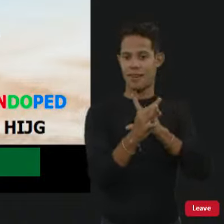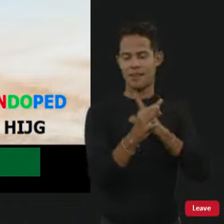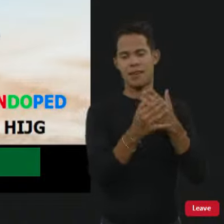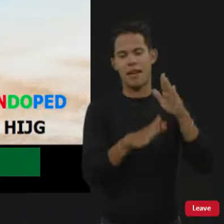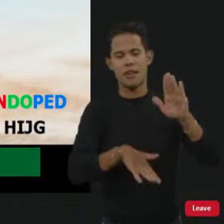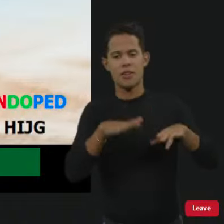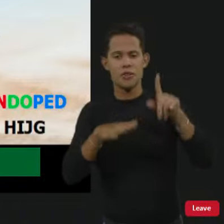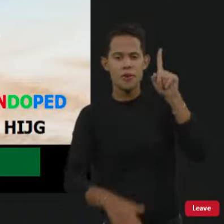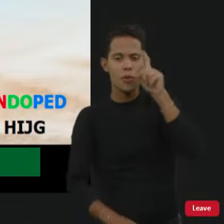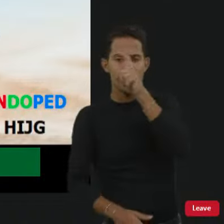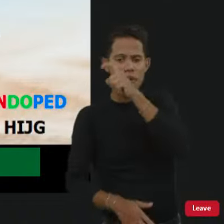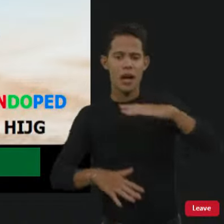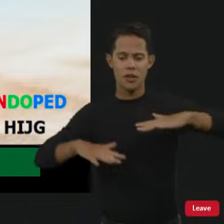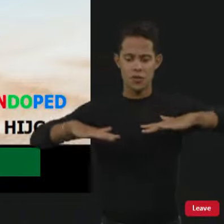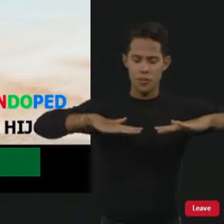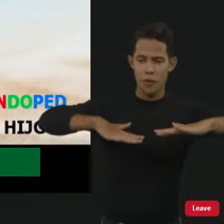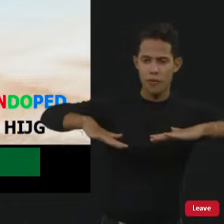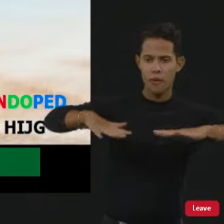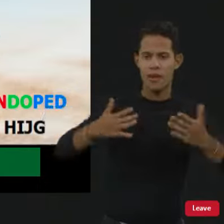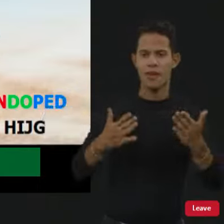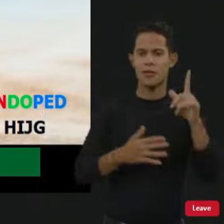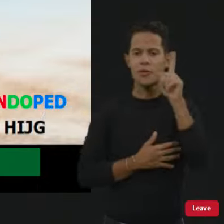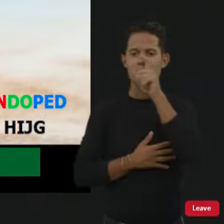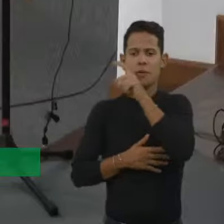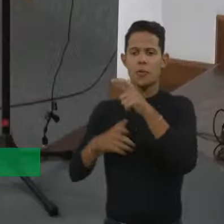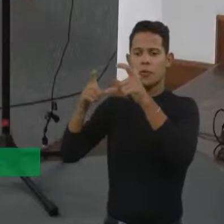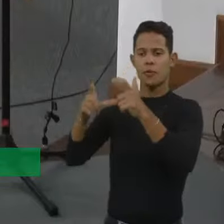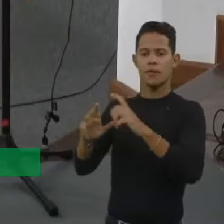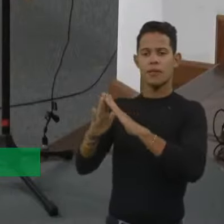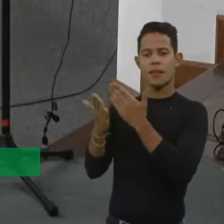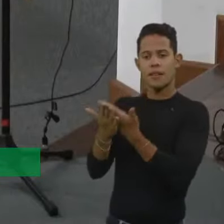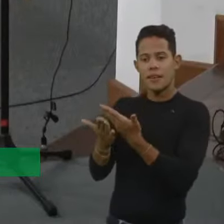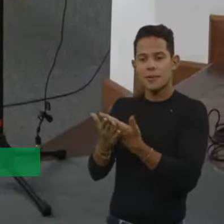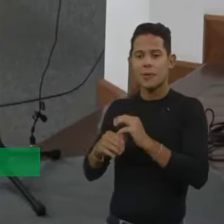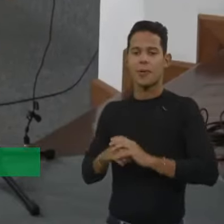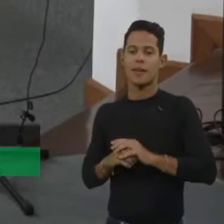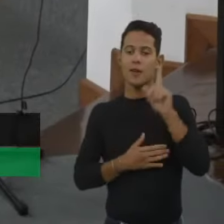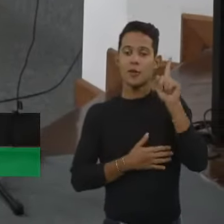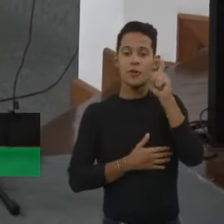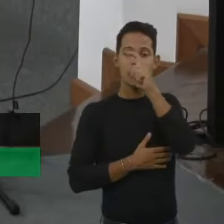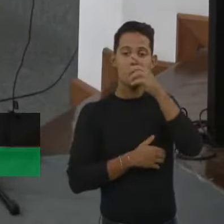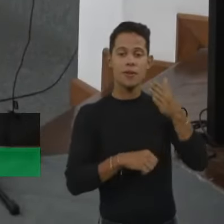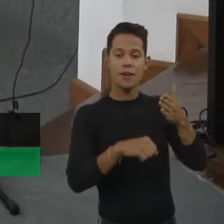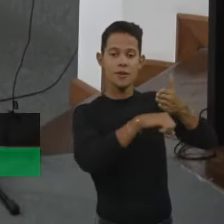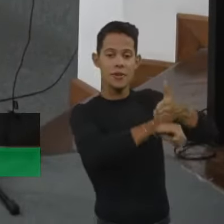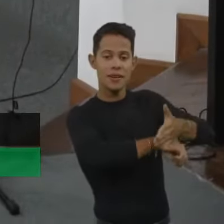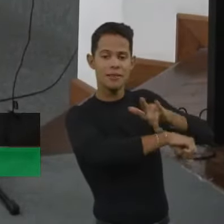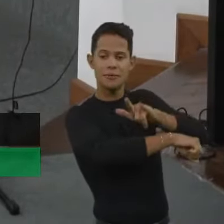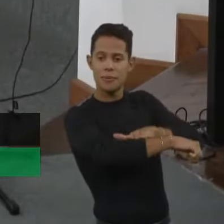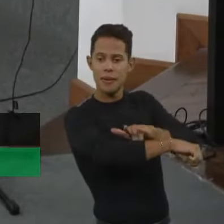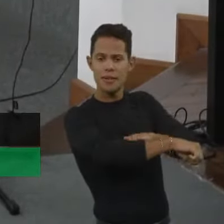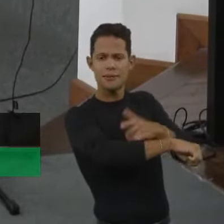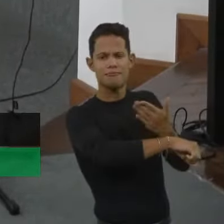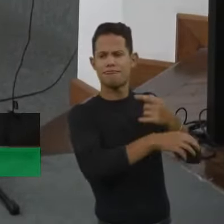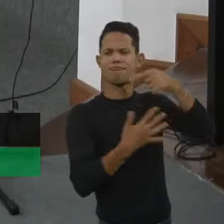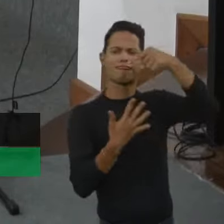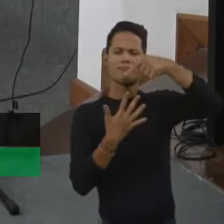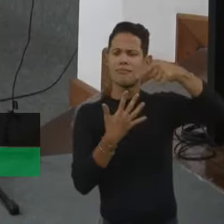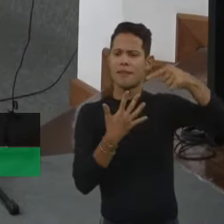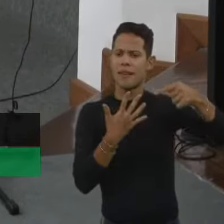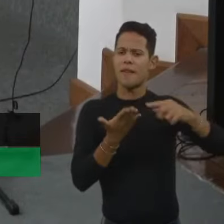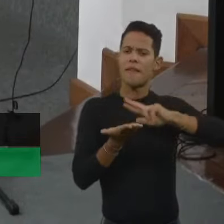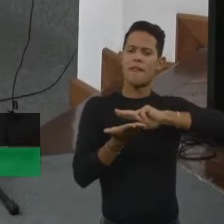locomover, dificuldade na escola, dificuldade de acesso ao banheiro, enfim, é um paciente